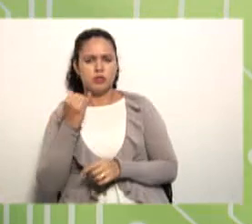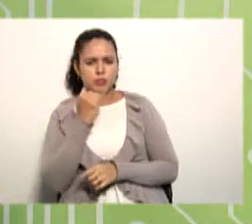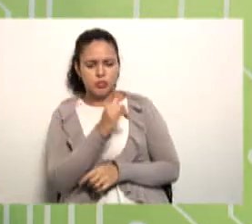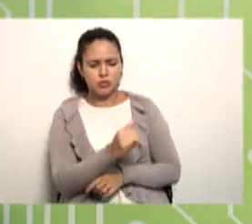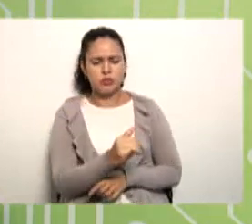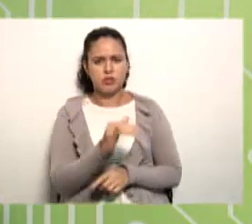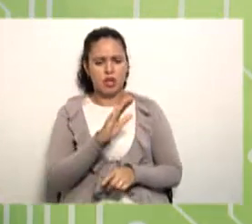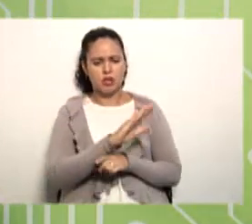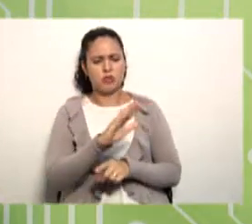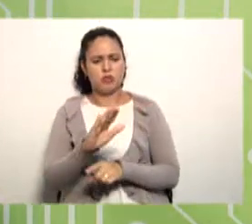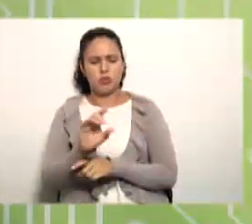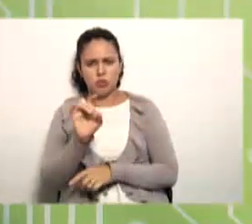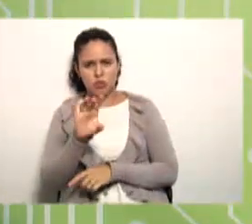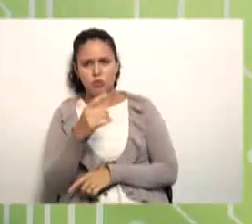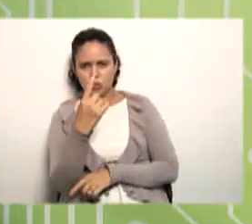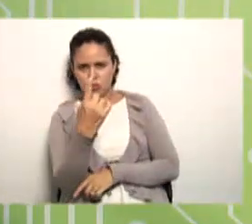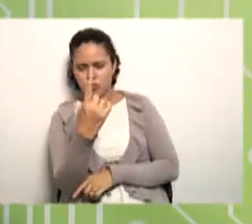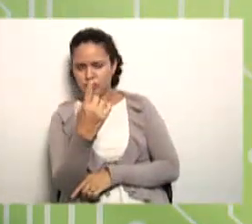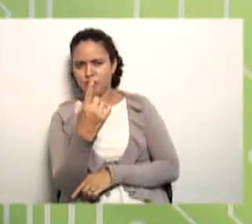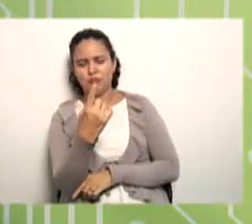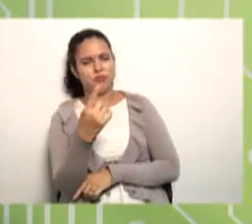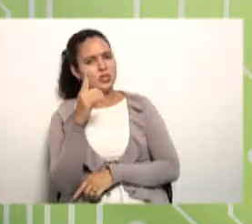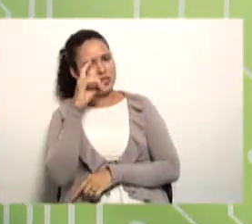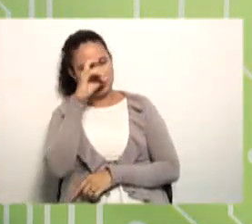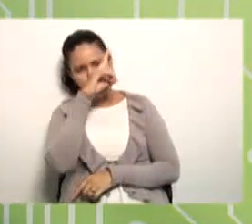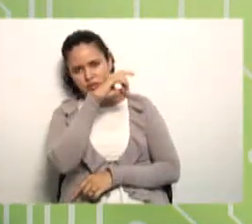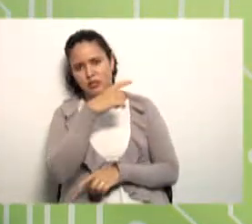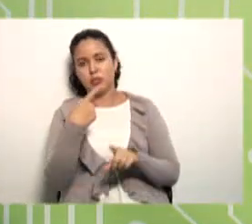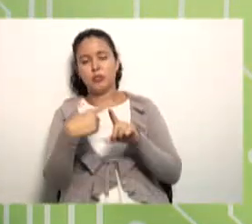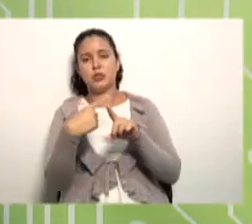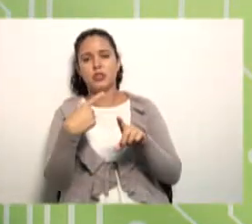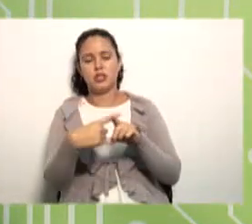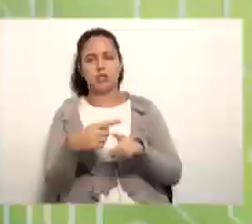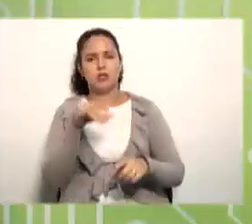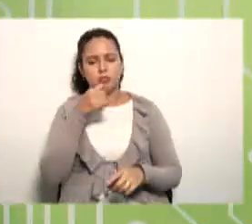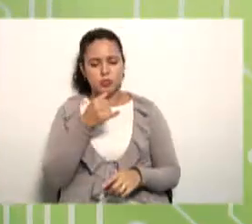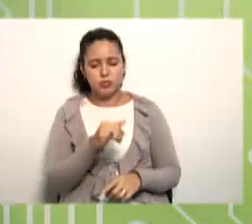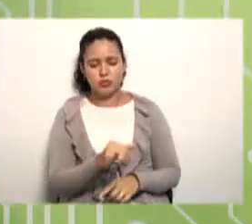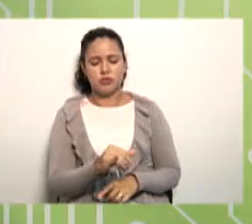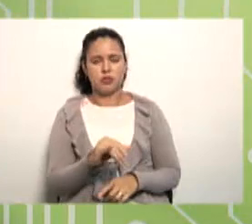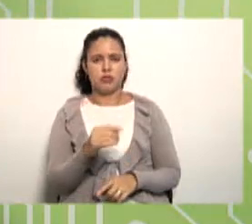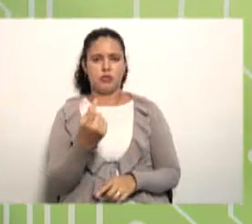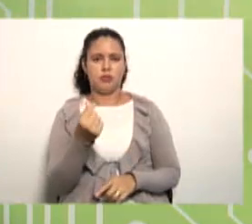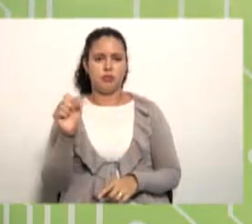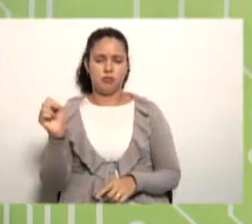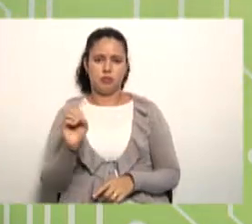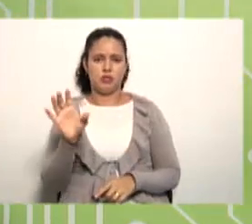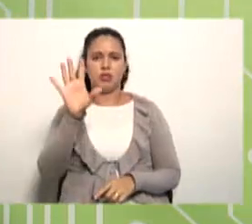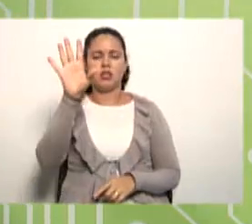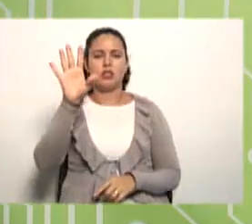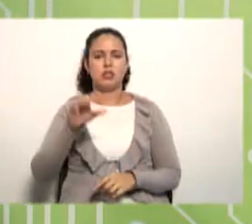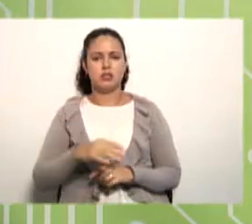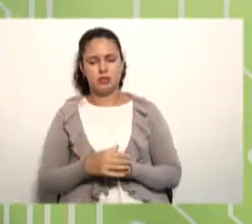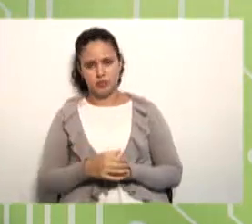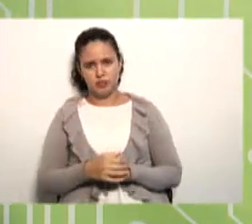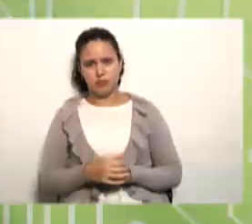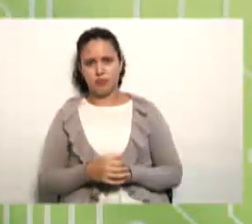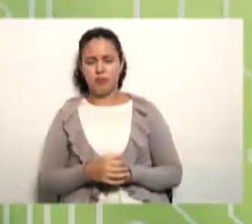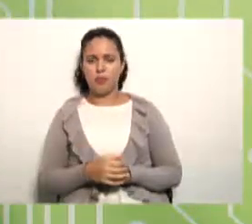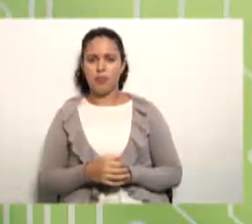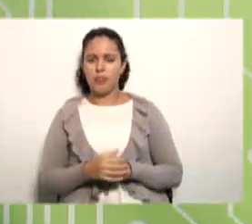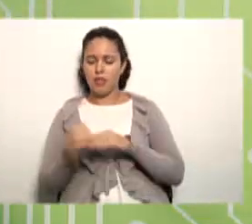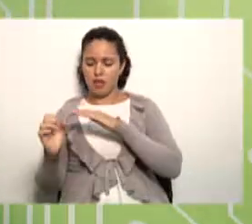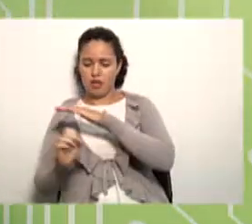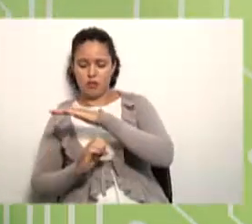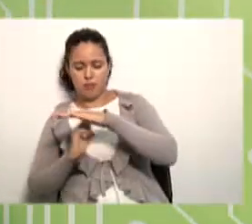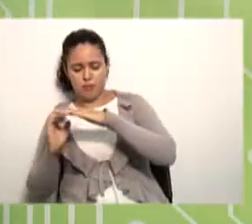grande vantagem ao seu lado quando ela começa a operar no mercado. Ela tem uma grande ganho de escala, tem um grande ganho